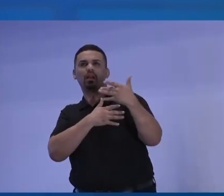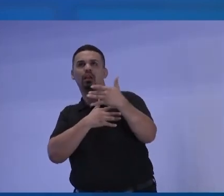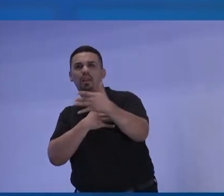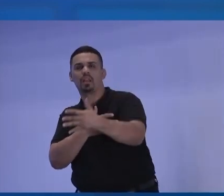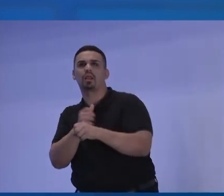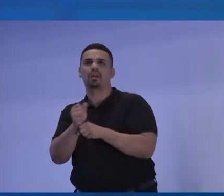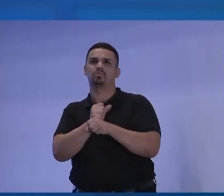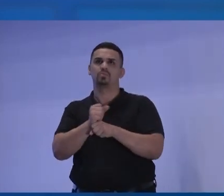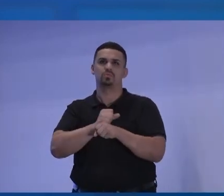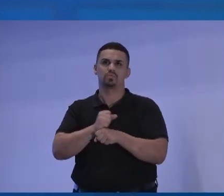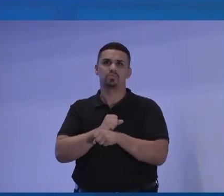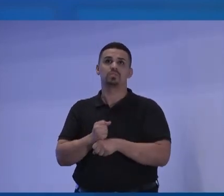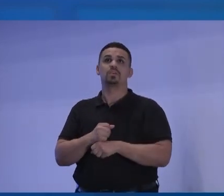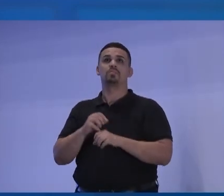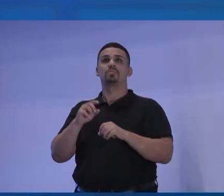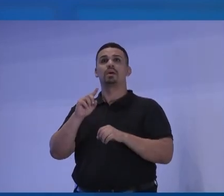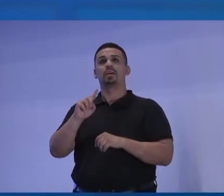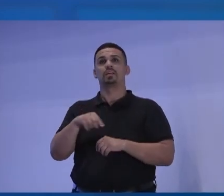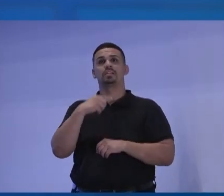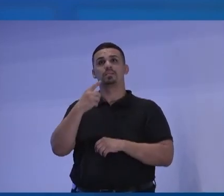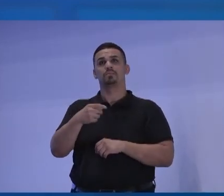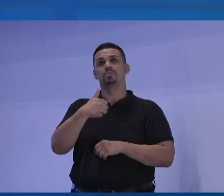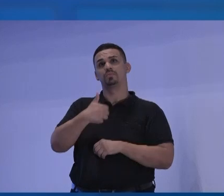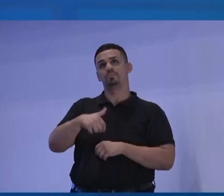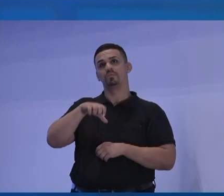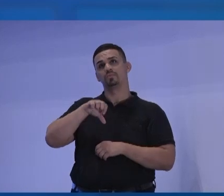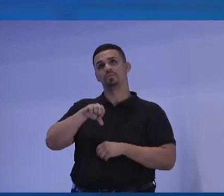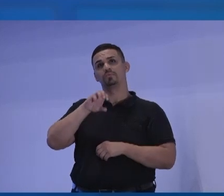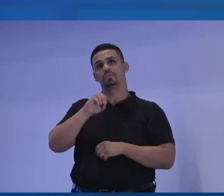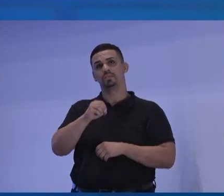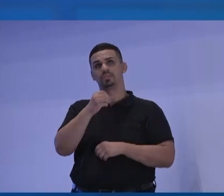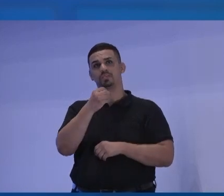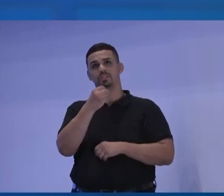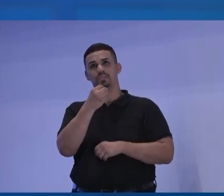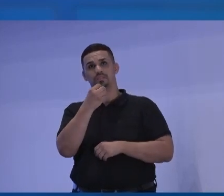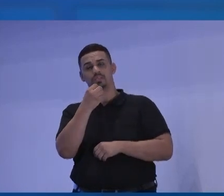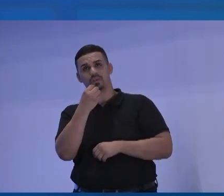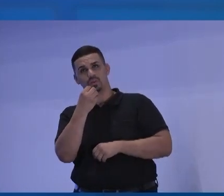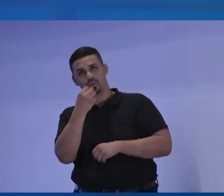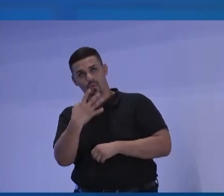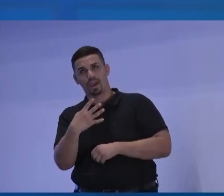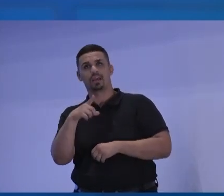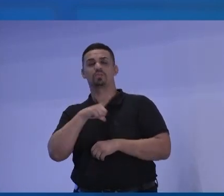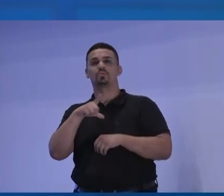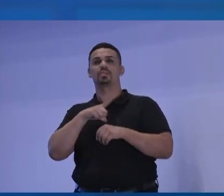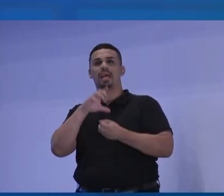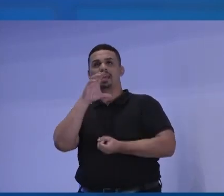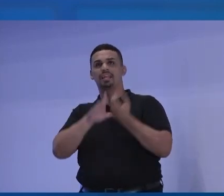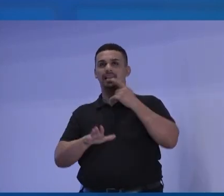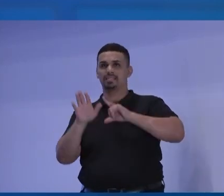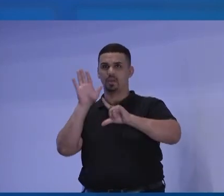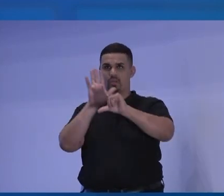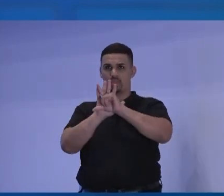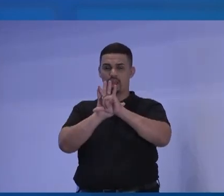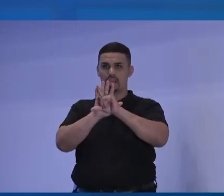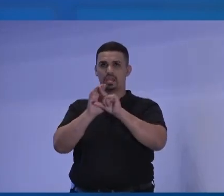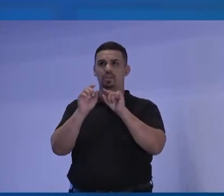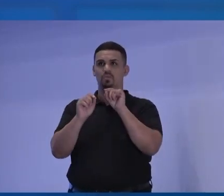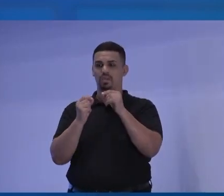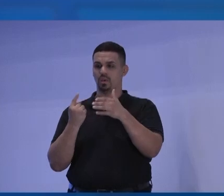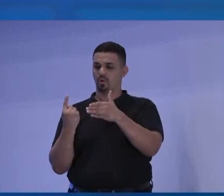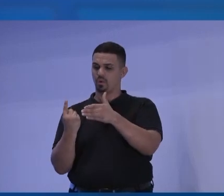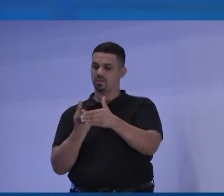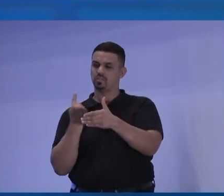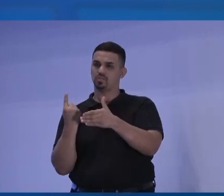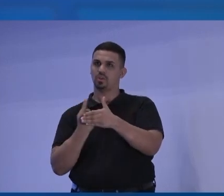1903, Oswaldo Cruz assume a saúde pública e, em 1904, há uma lei de que o isolamento e a